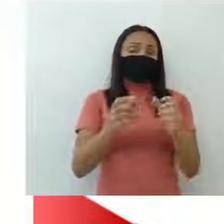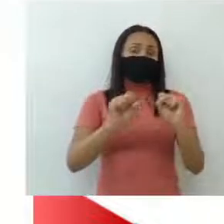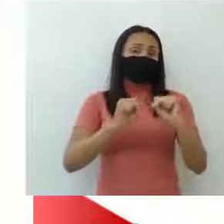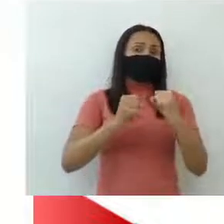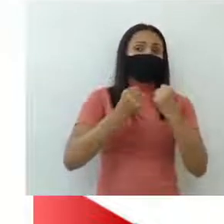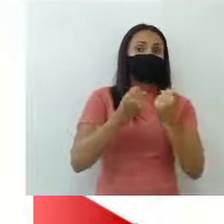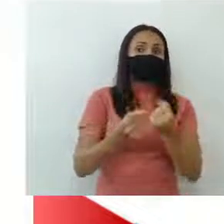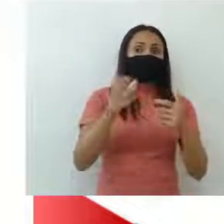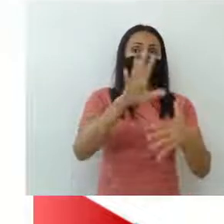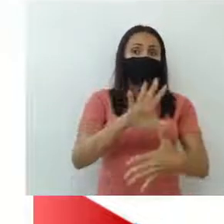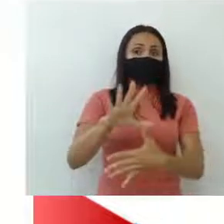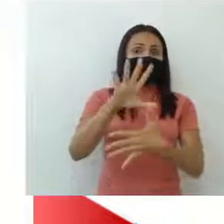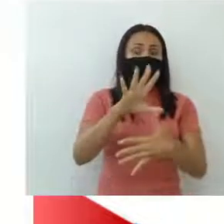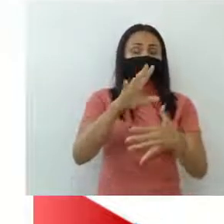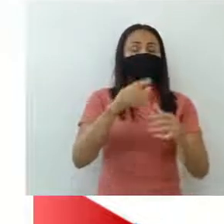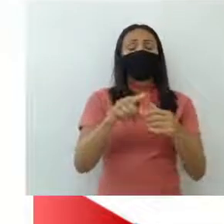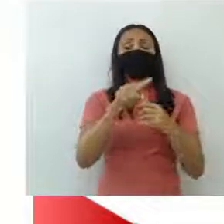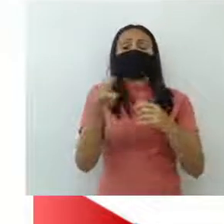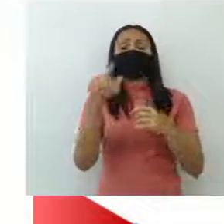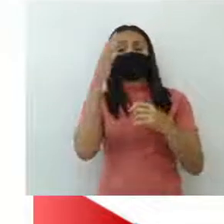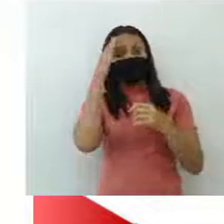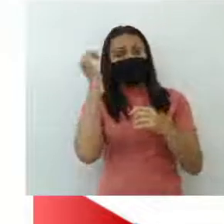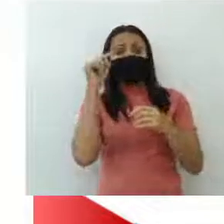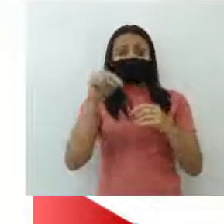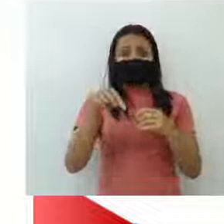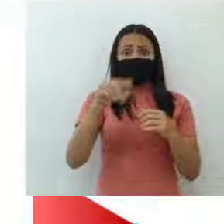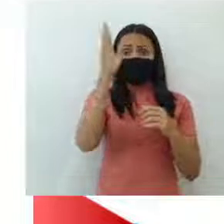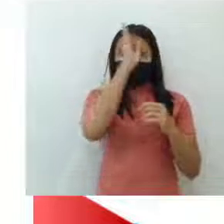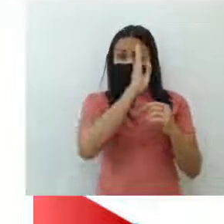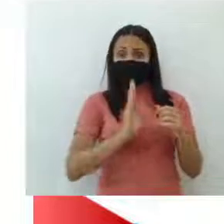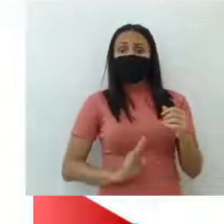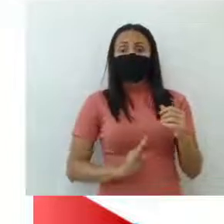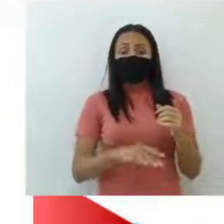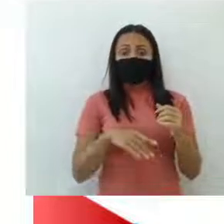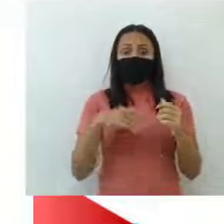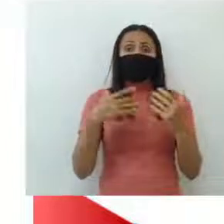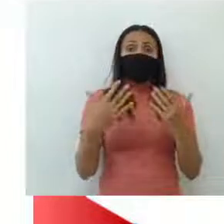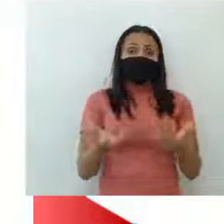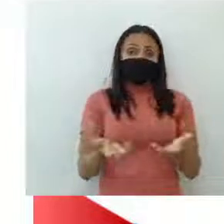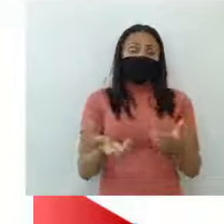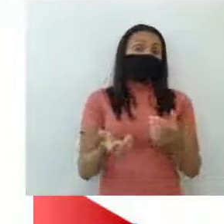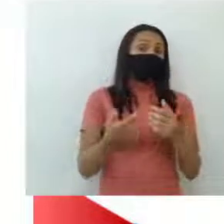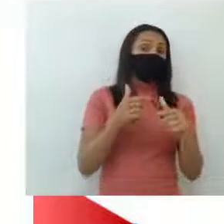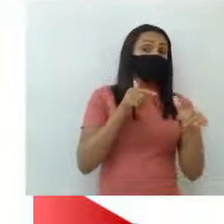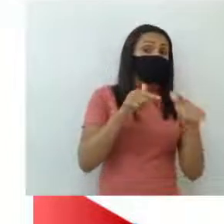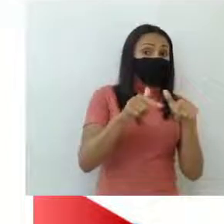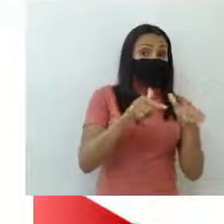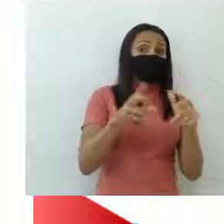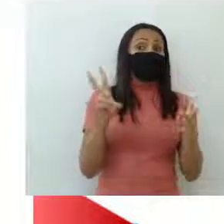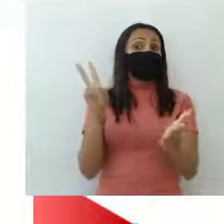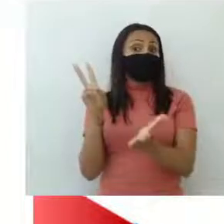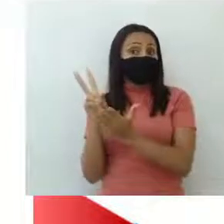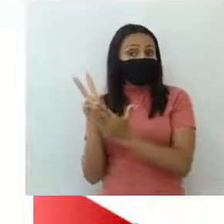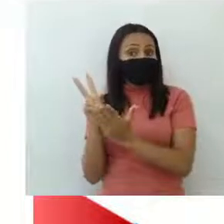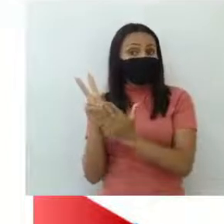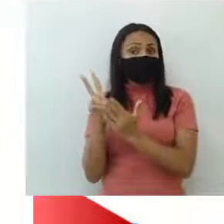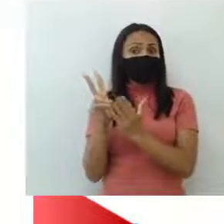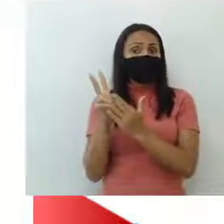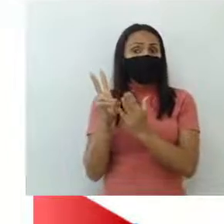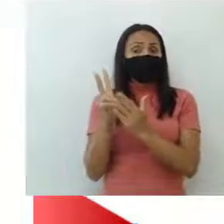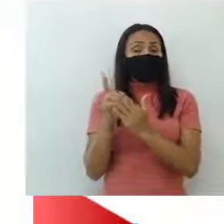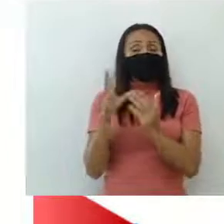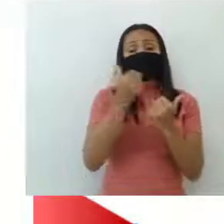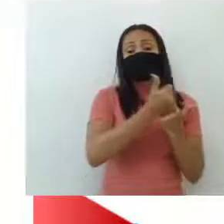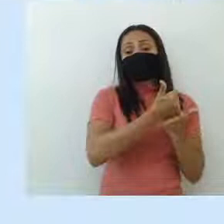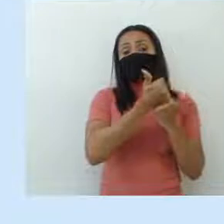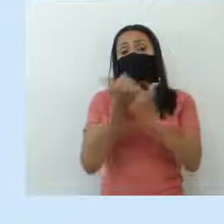aqui vocês sabem, aqui no Brasil, essa mão de obra indígena foi substituída por